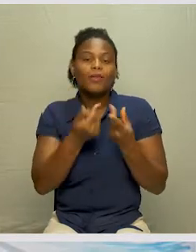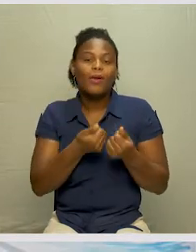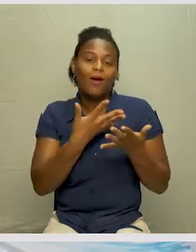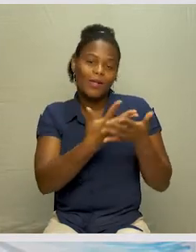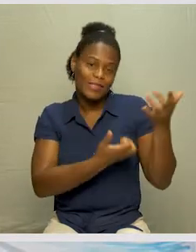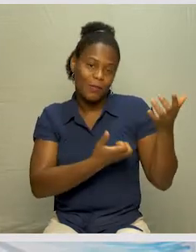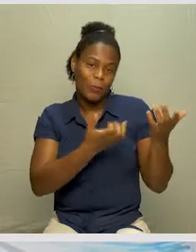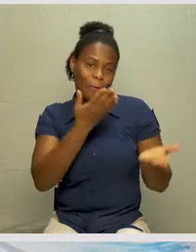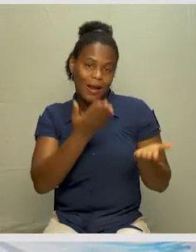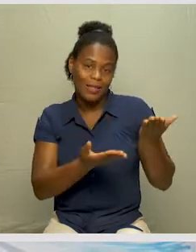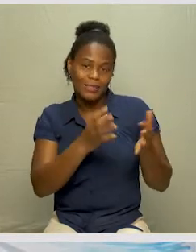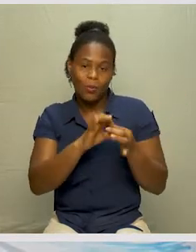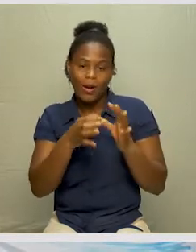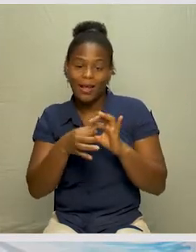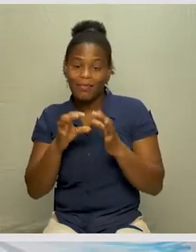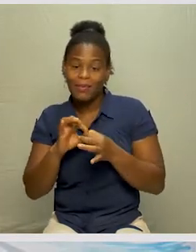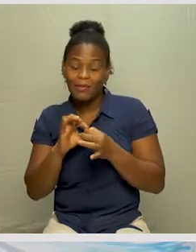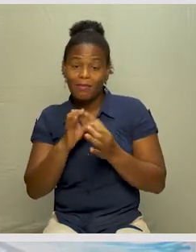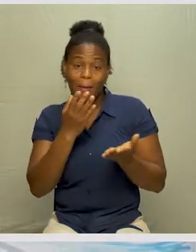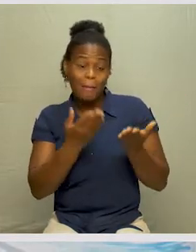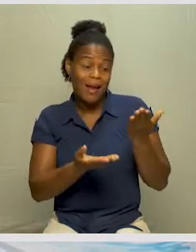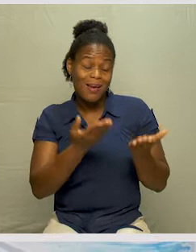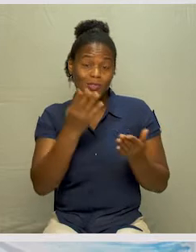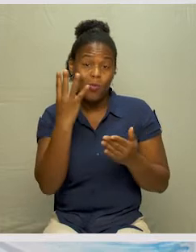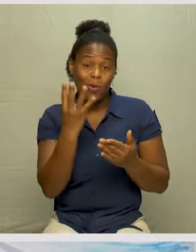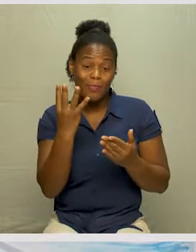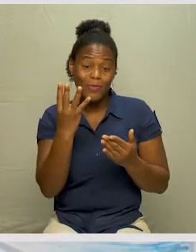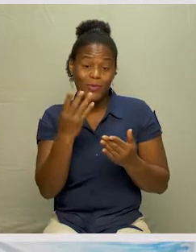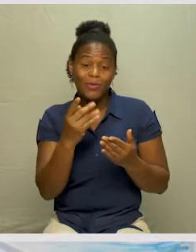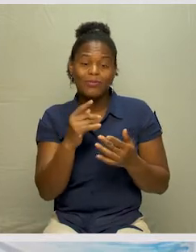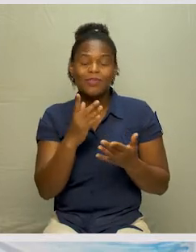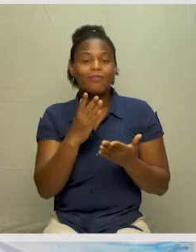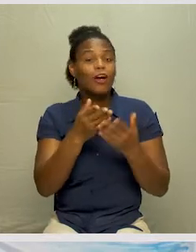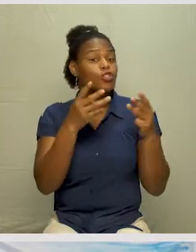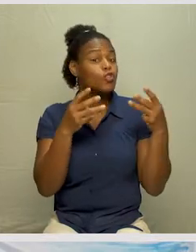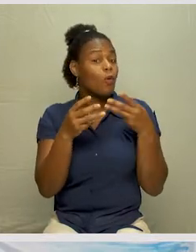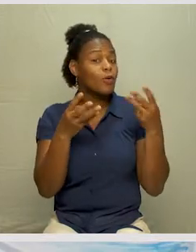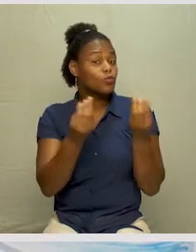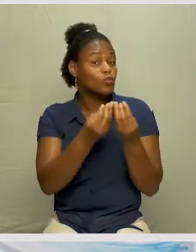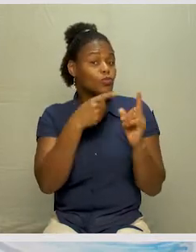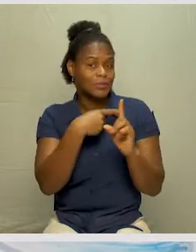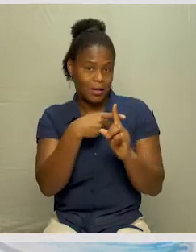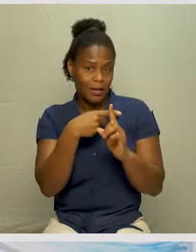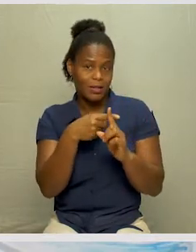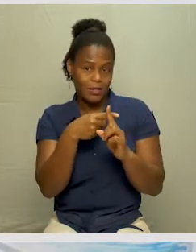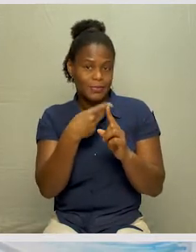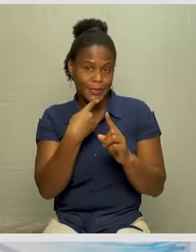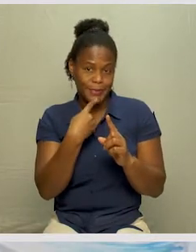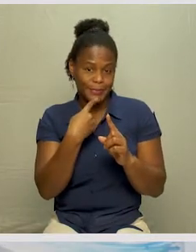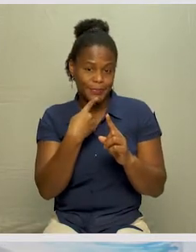o saldo da balança corrente que tem 4 balanças? Como é que é? É pelo somatório, vamos